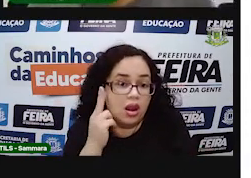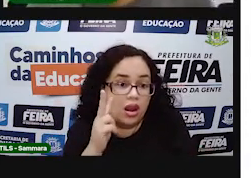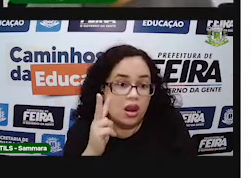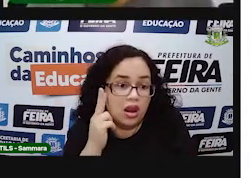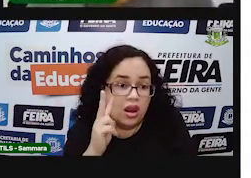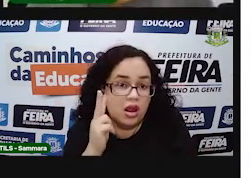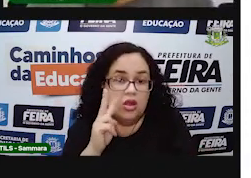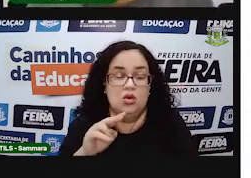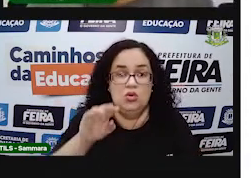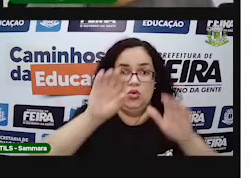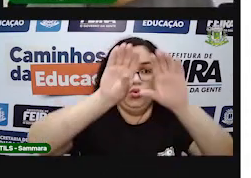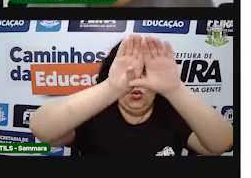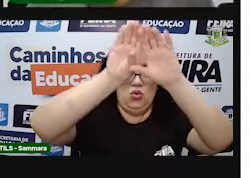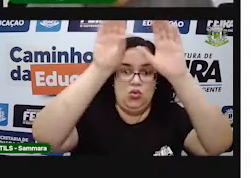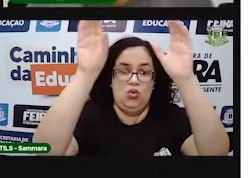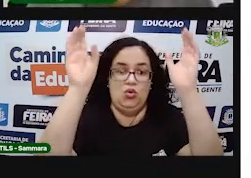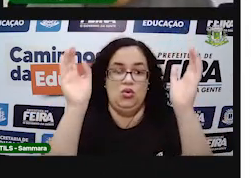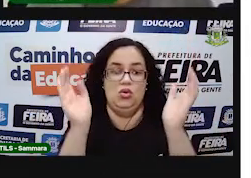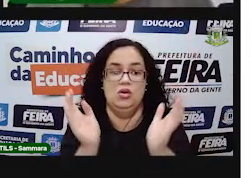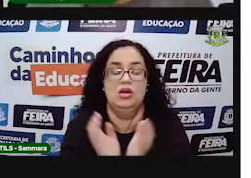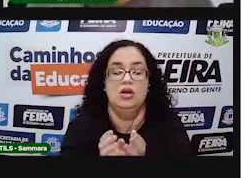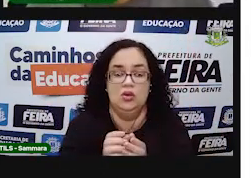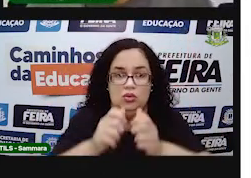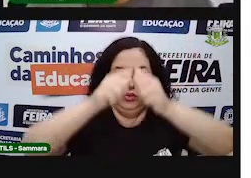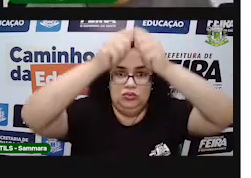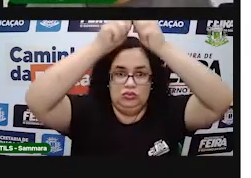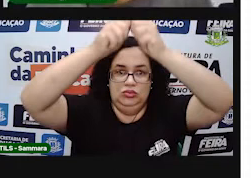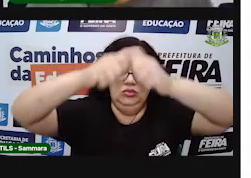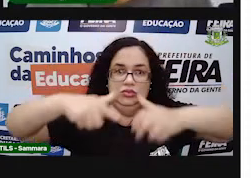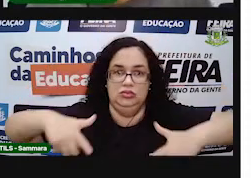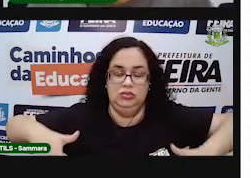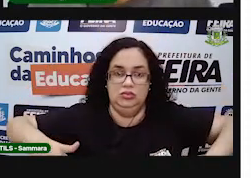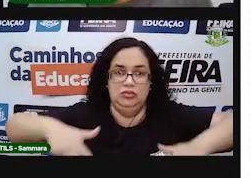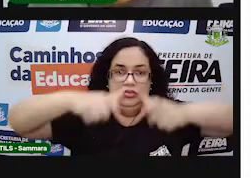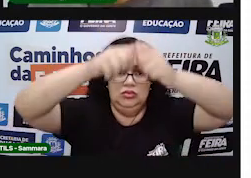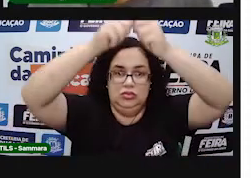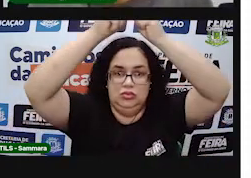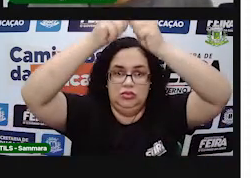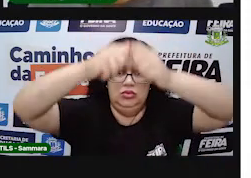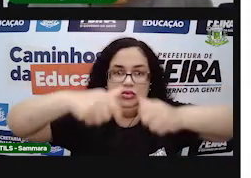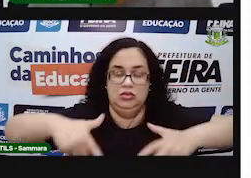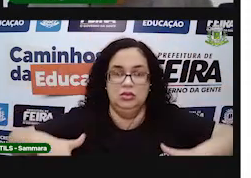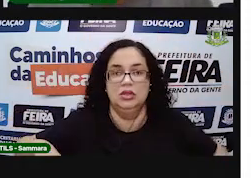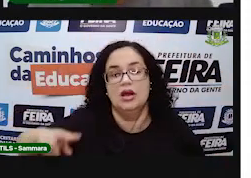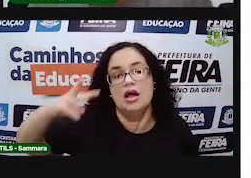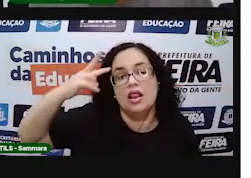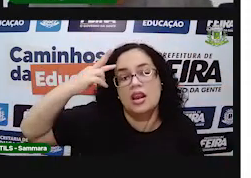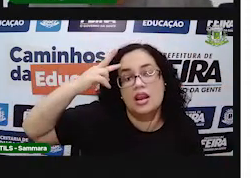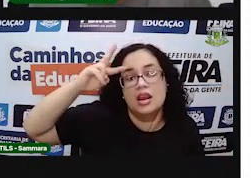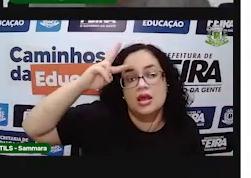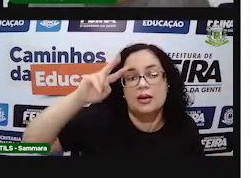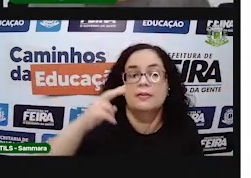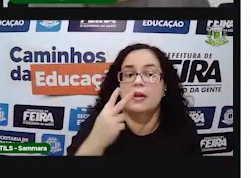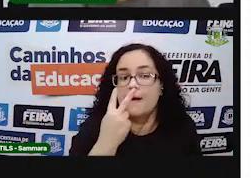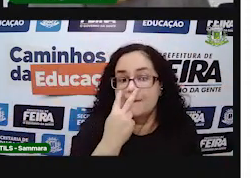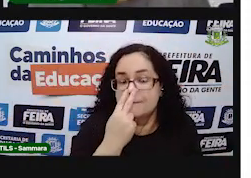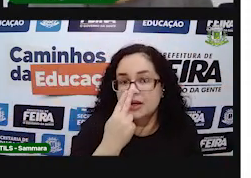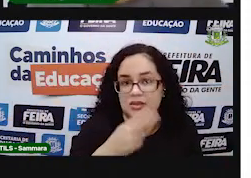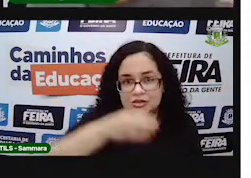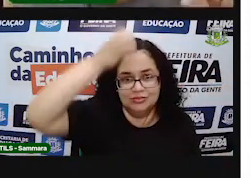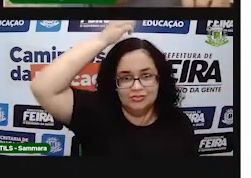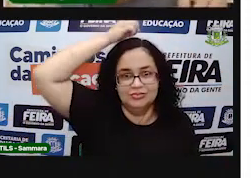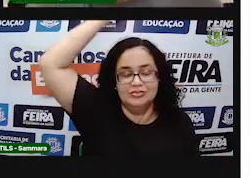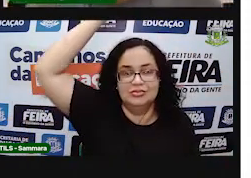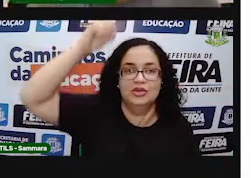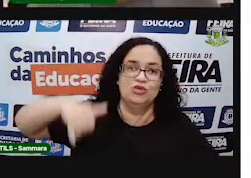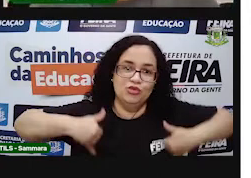aqui e dizer que é um corpo redondo é o cone, tá? O cone a gente pode lembrar do